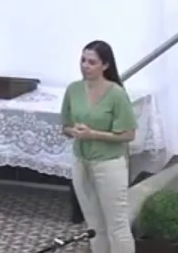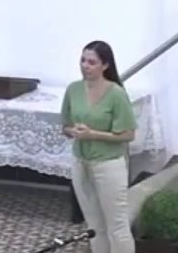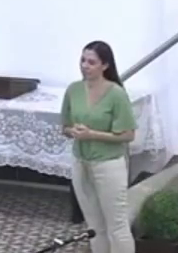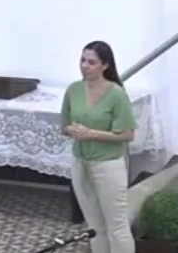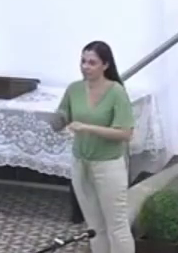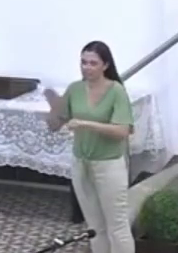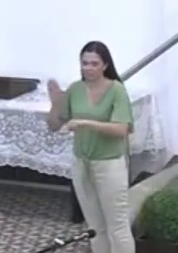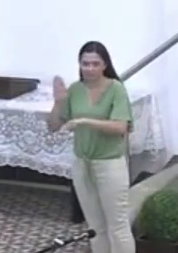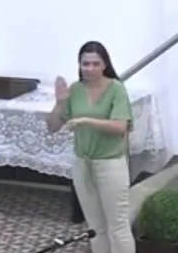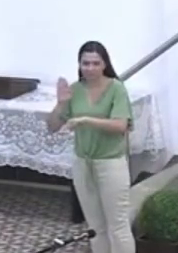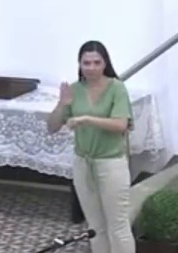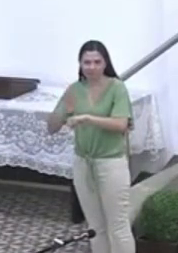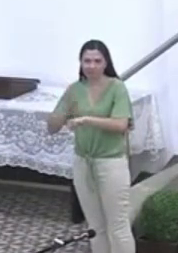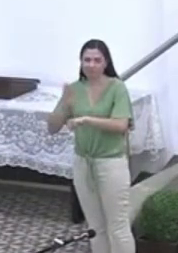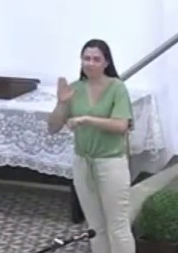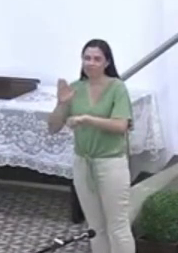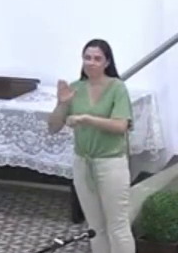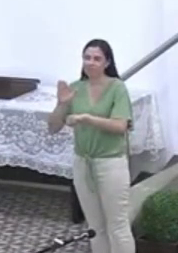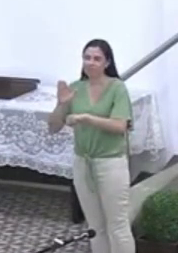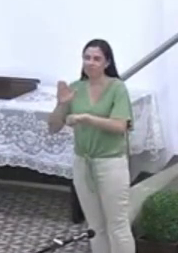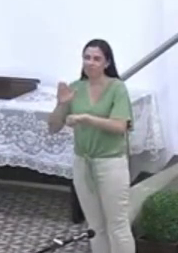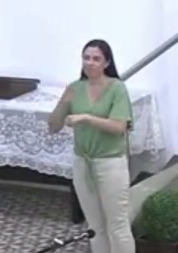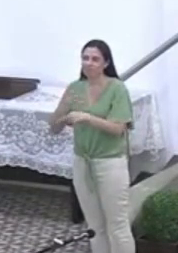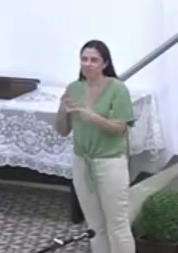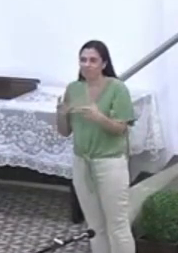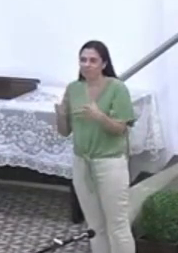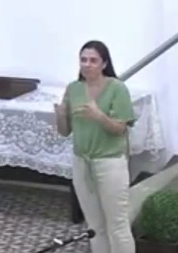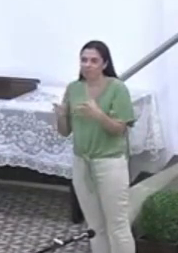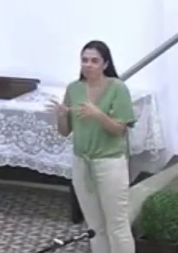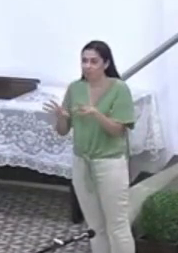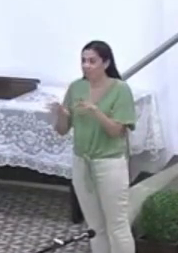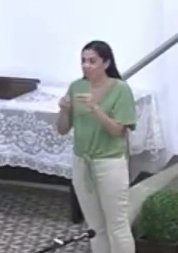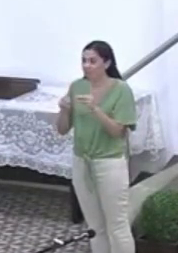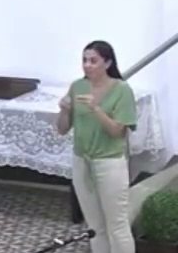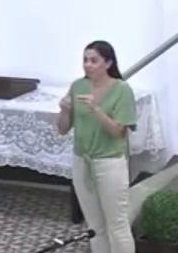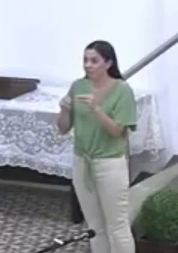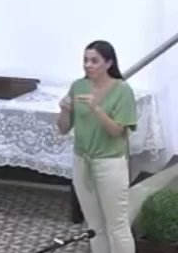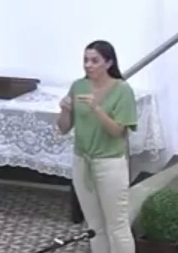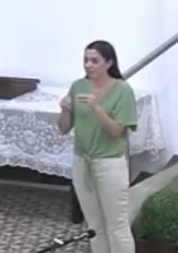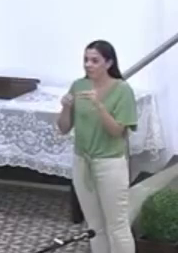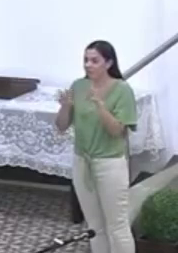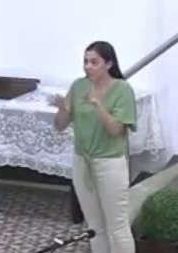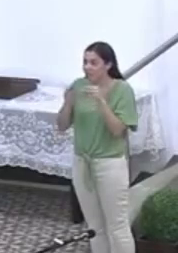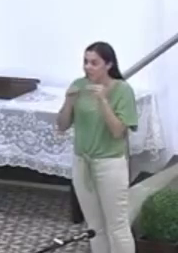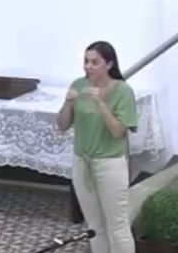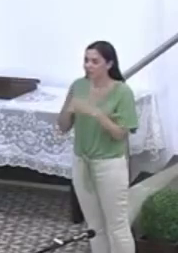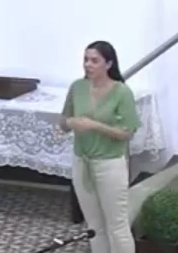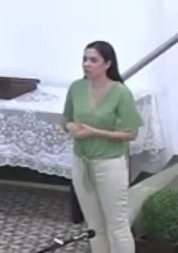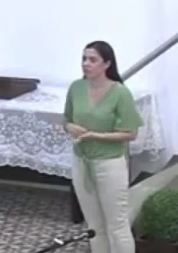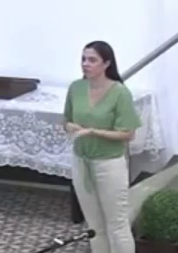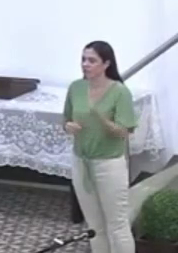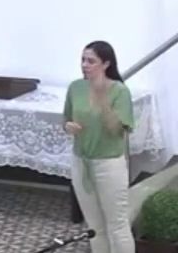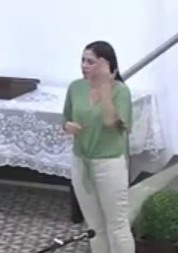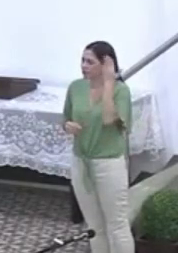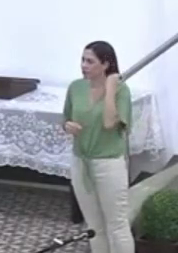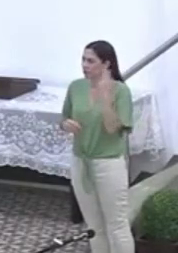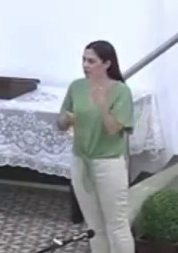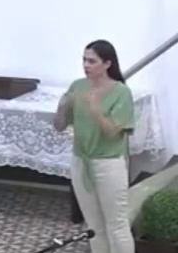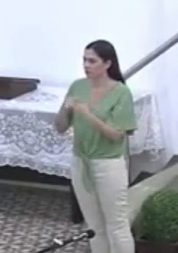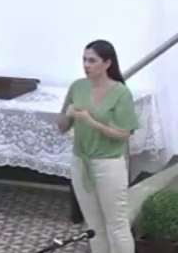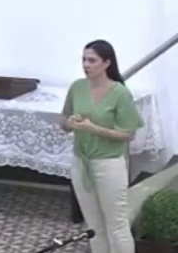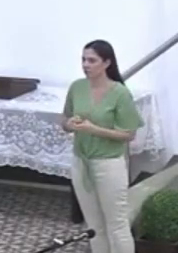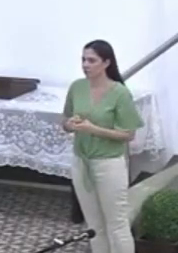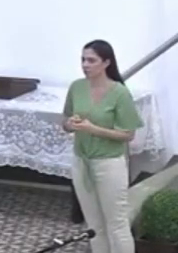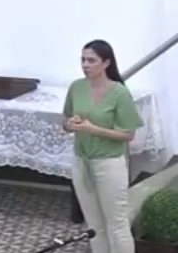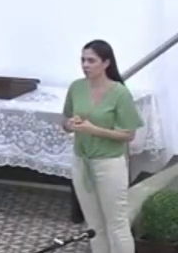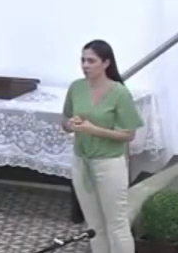um homem pode ouvir sobre a face da terra há 4000 anos atrás